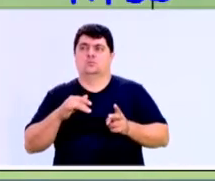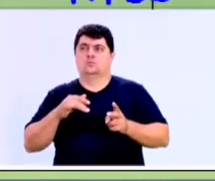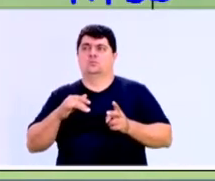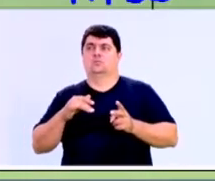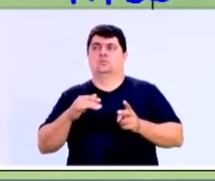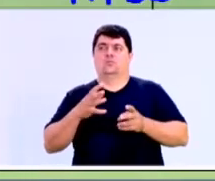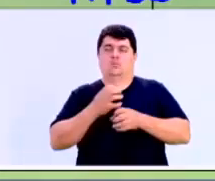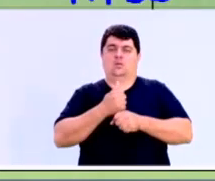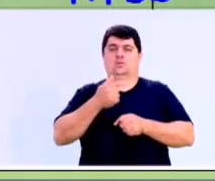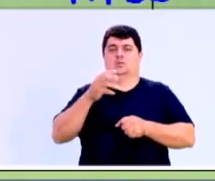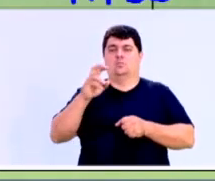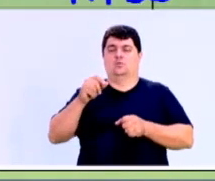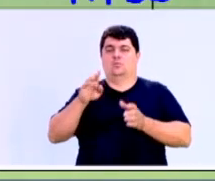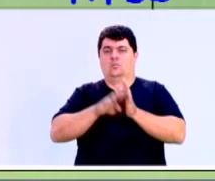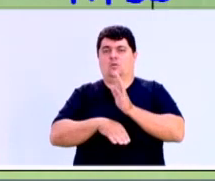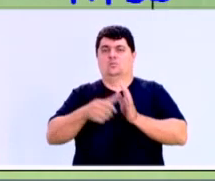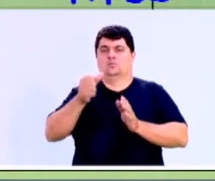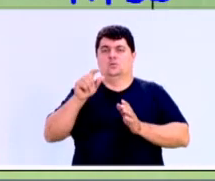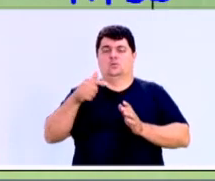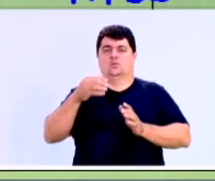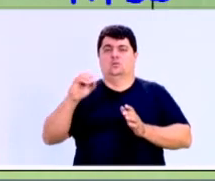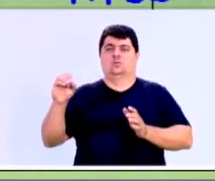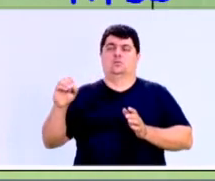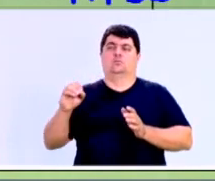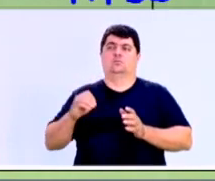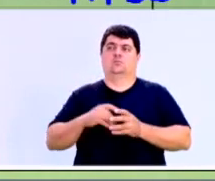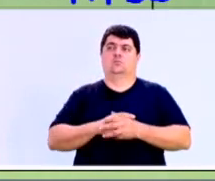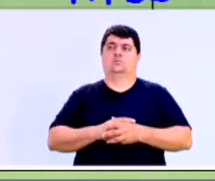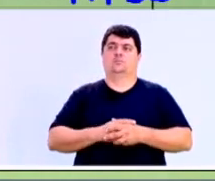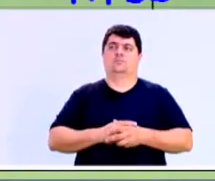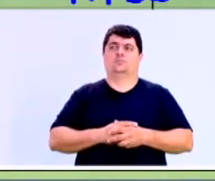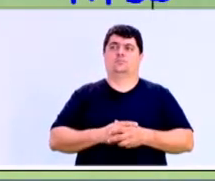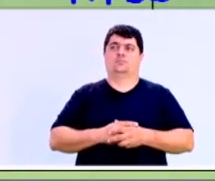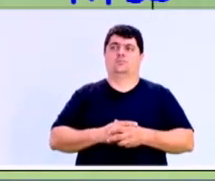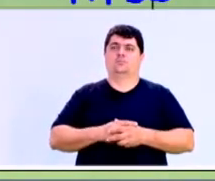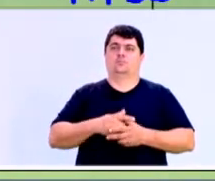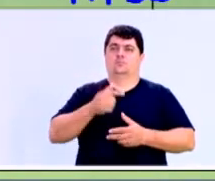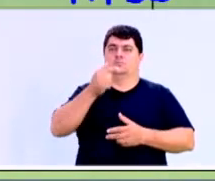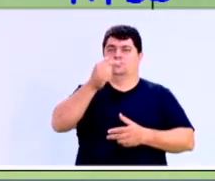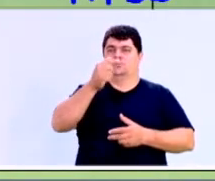75 mais 7.500 menos 6.700. Qual o valor, professora?